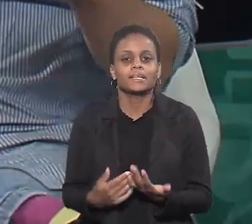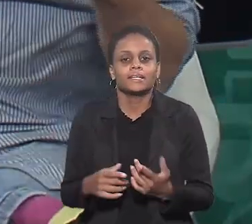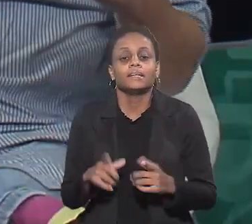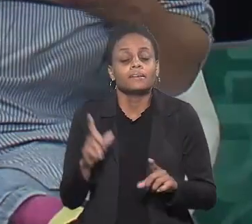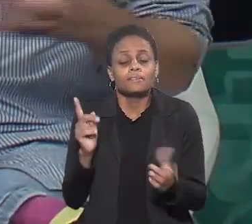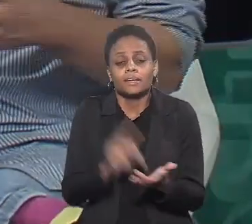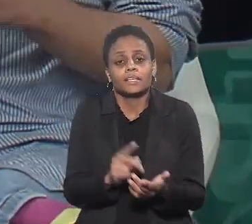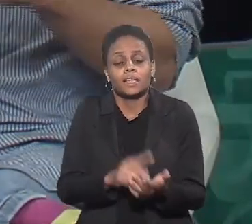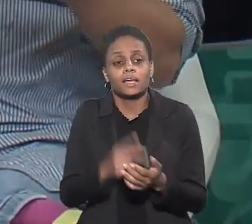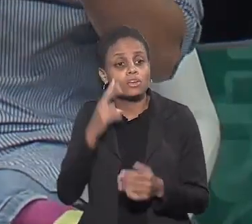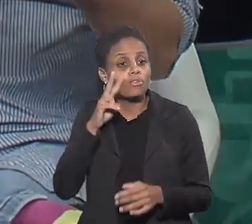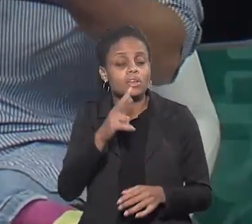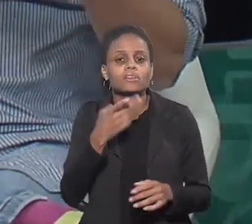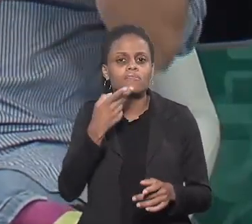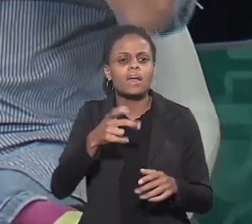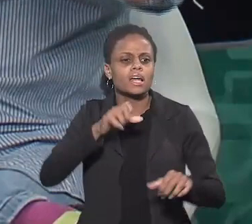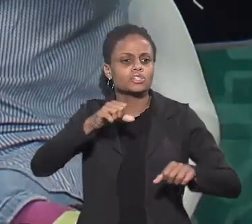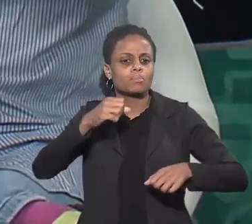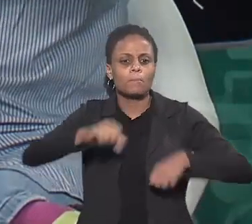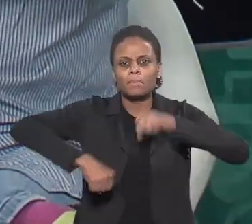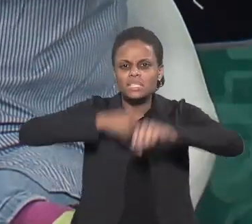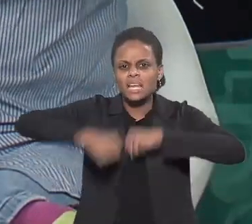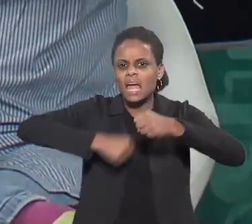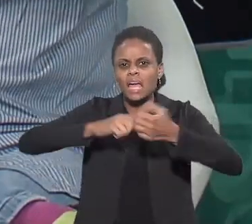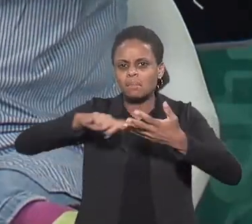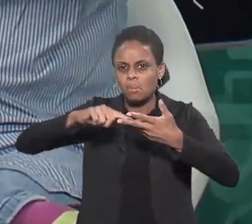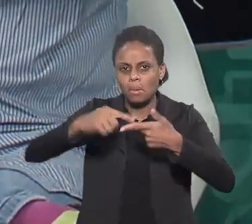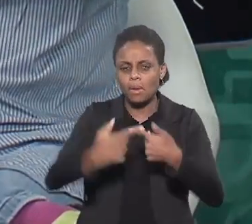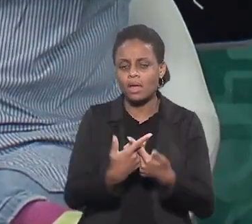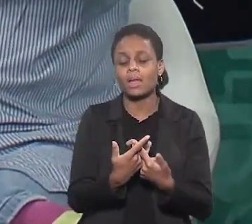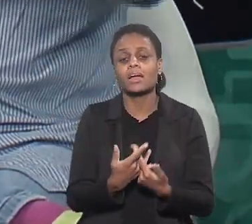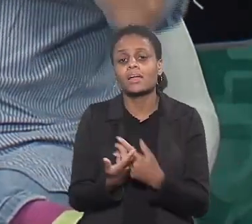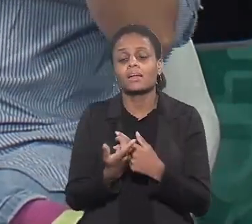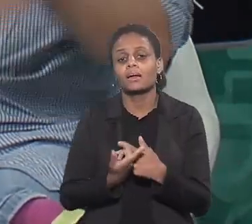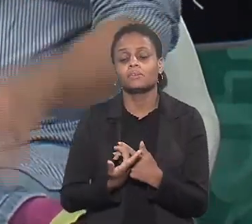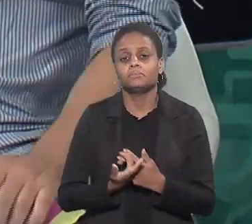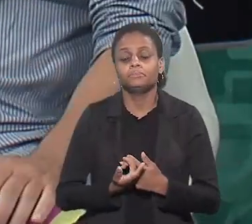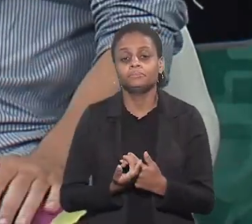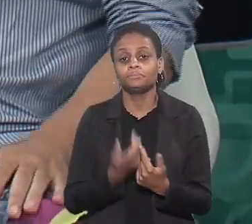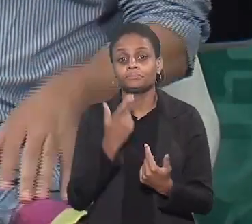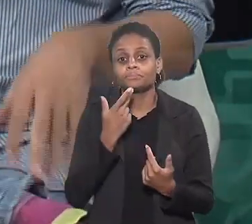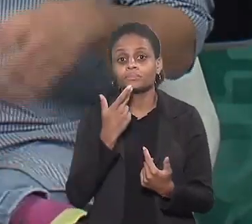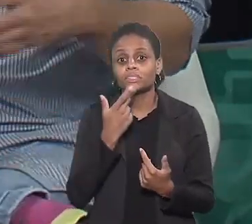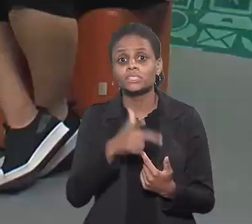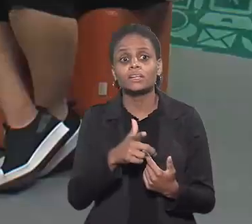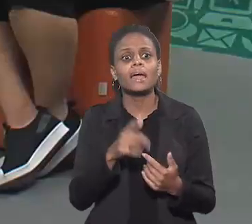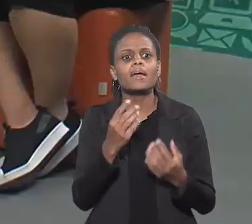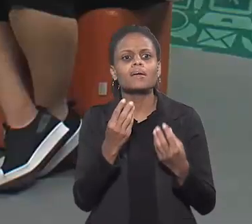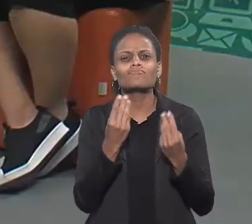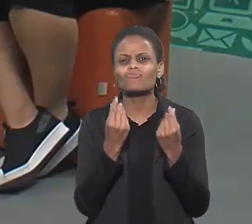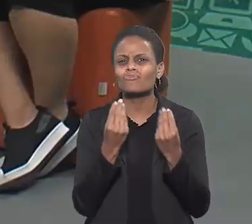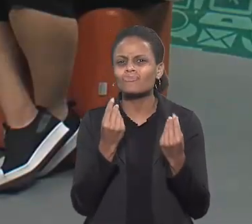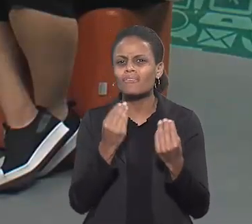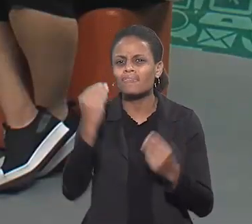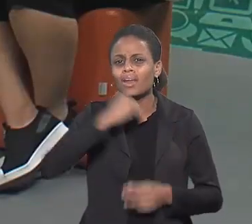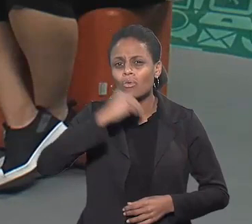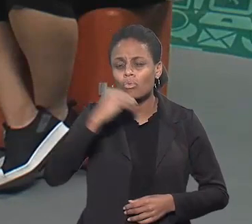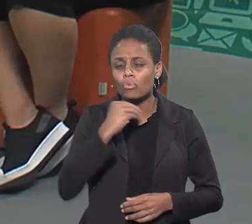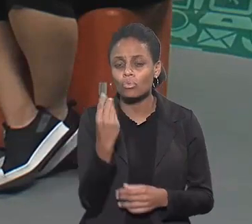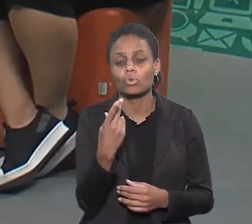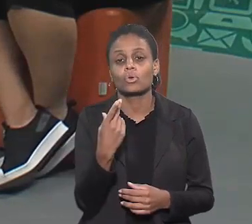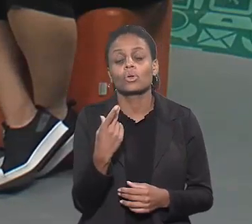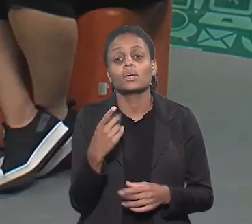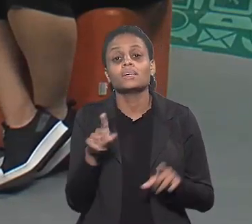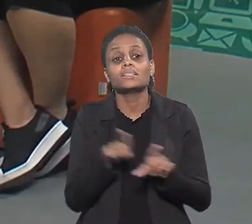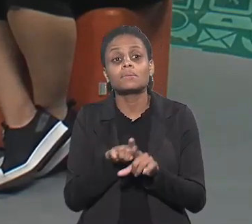vejo a micromobilidade, quando a gente fala de bicicleta, patinete, etc., são meios muito frágeis,